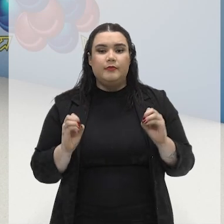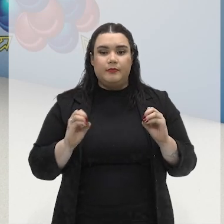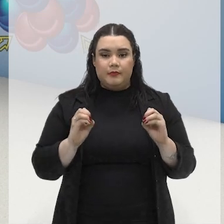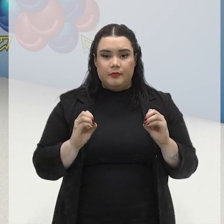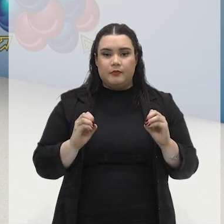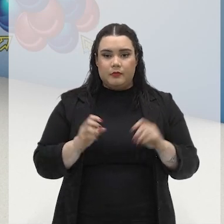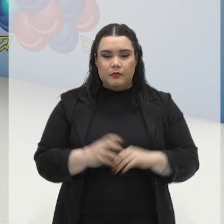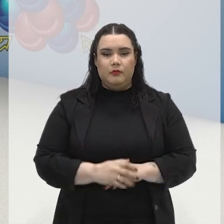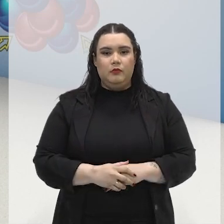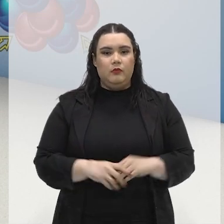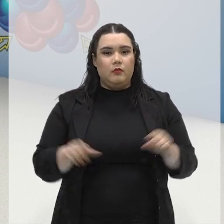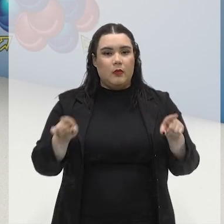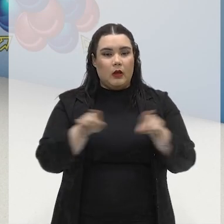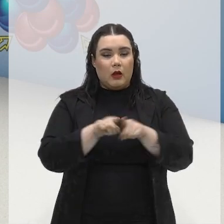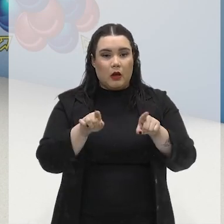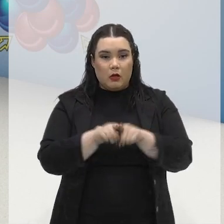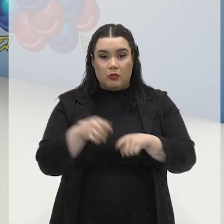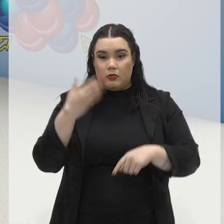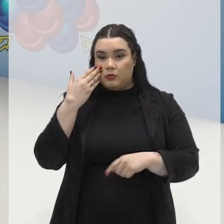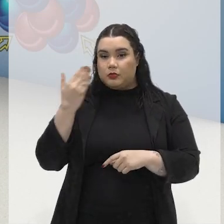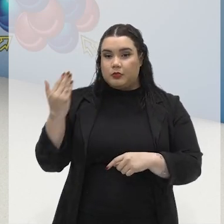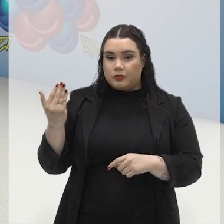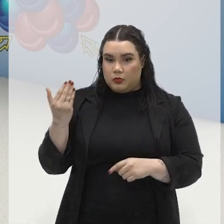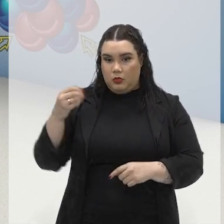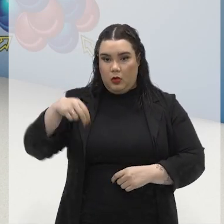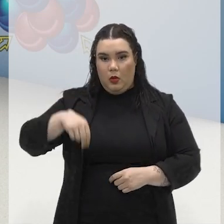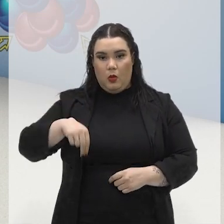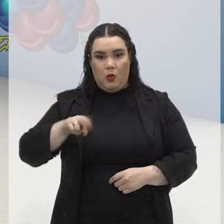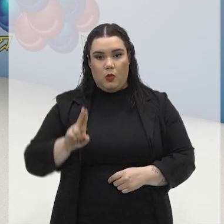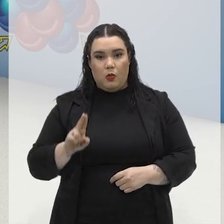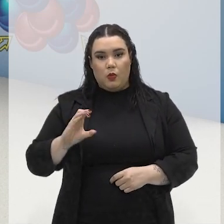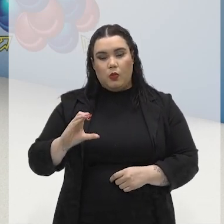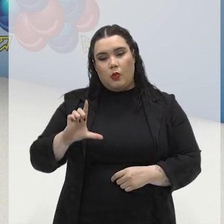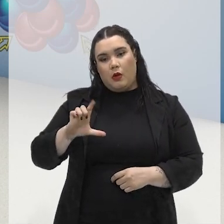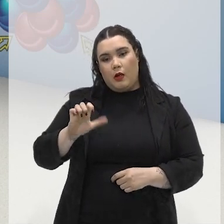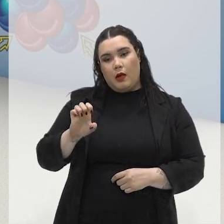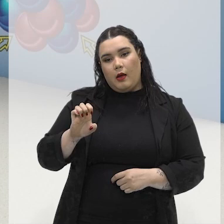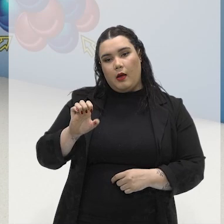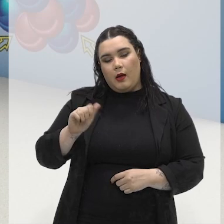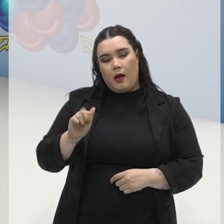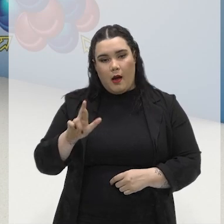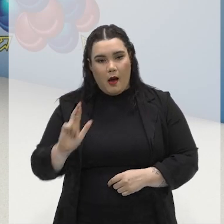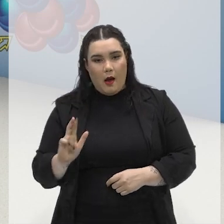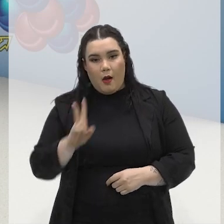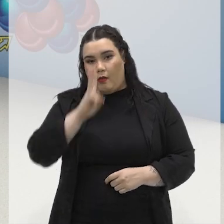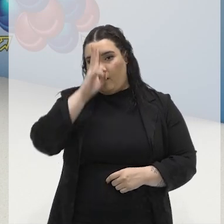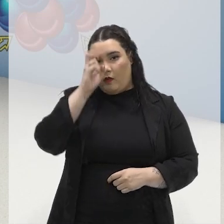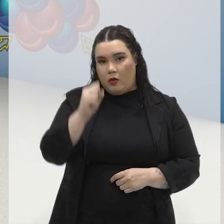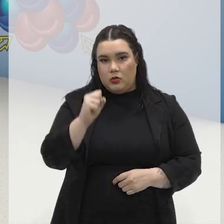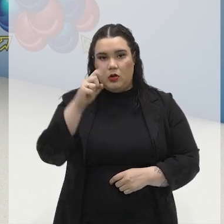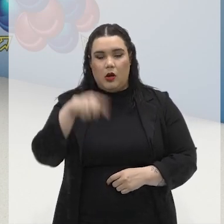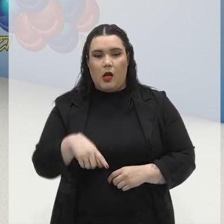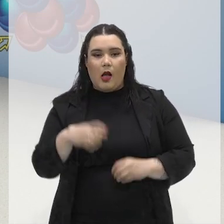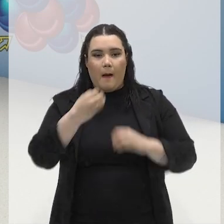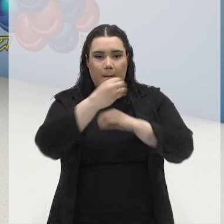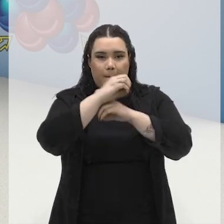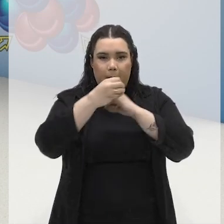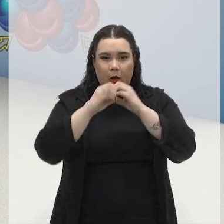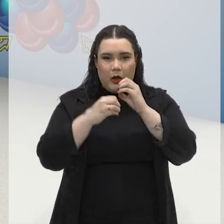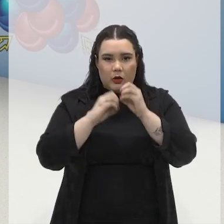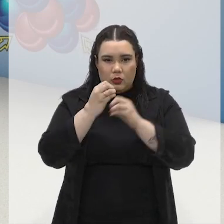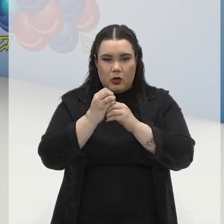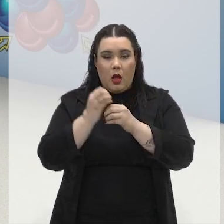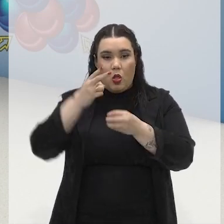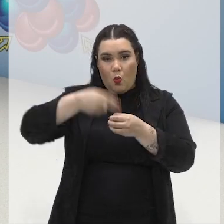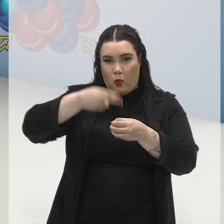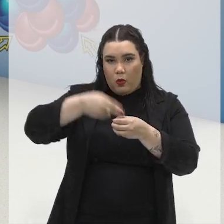nuclear forte já é responsável aí, ó, a força nuclear forte já é responsável pela ligação entre partículas que estão lá no núcleo